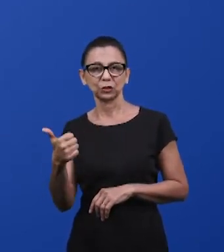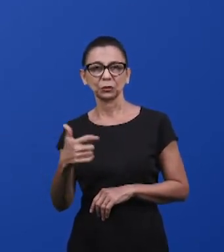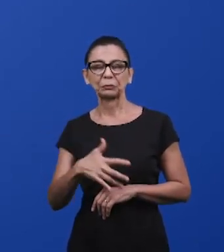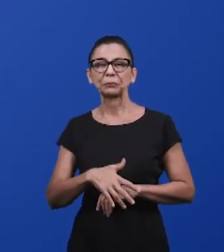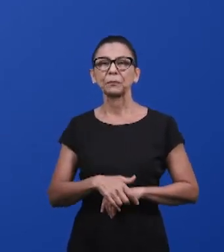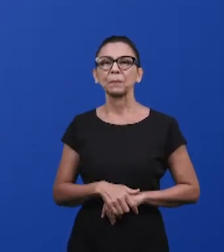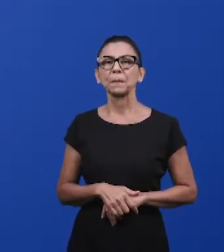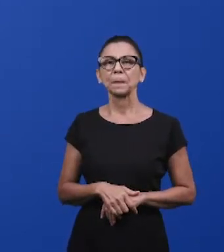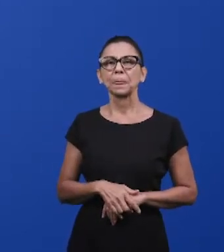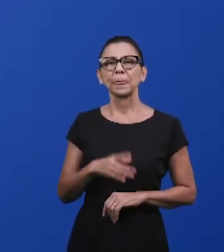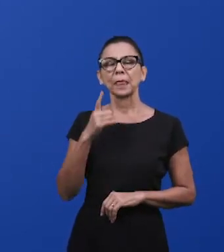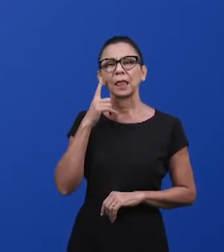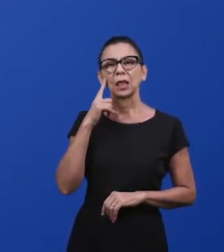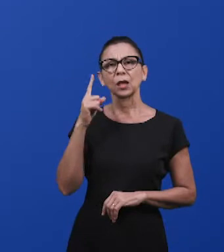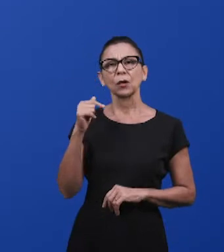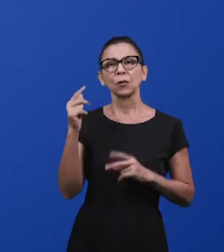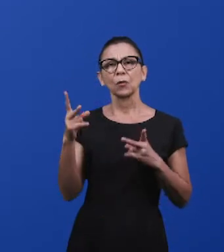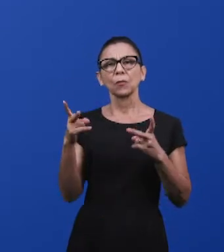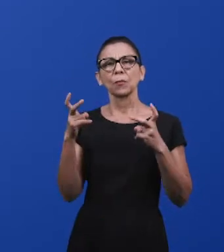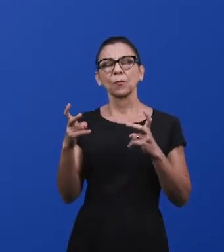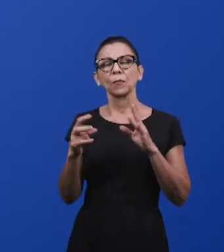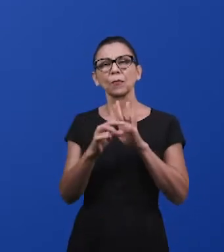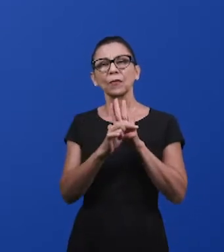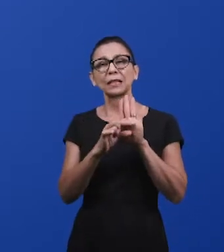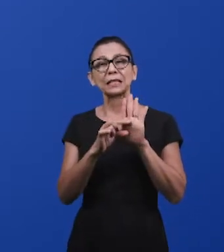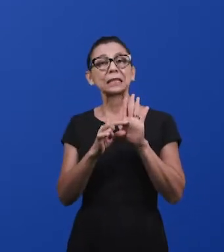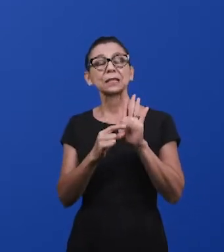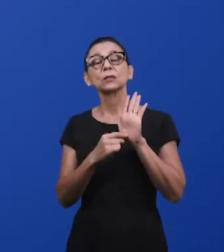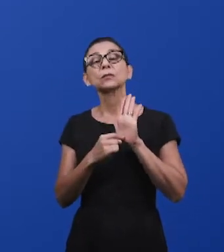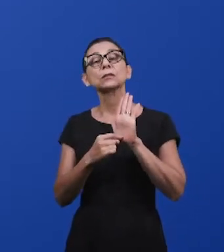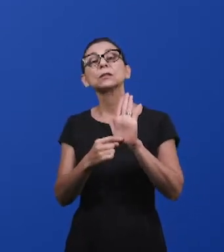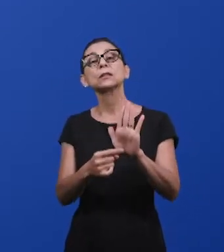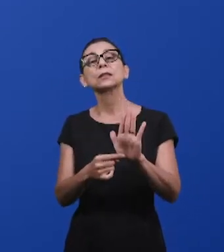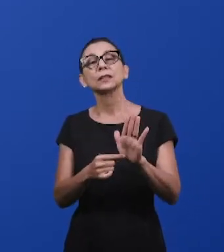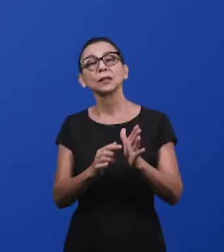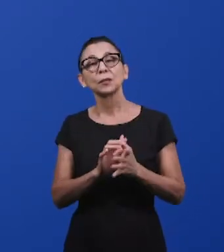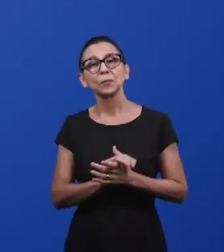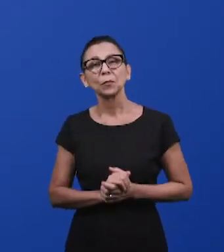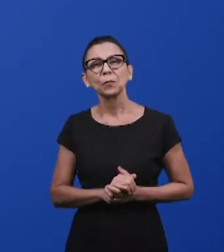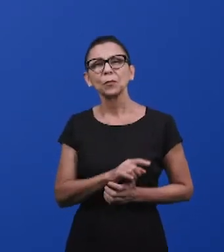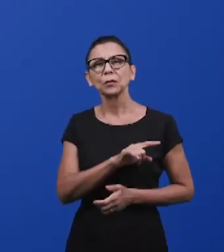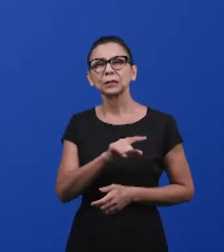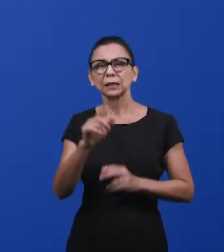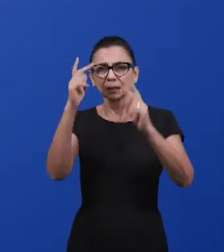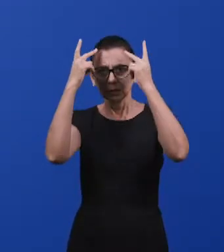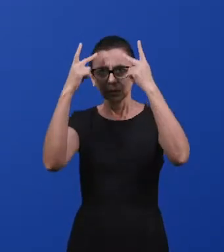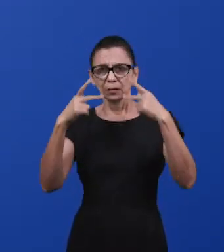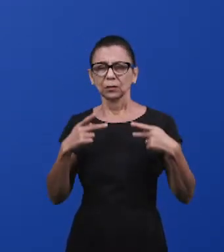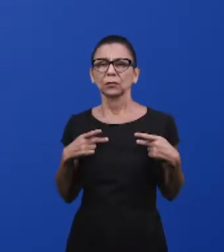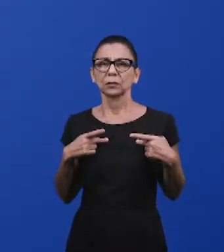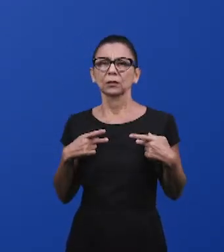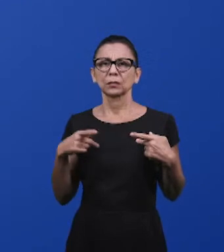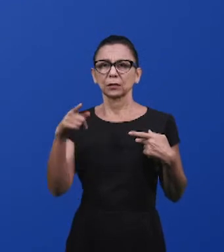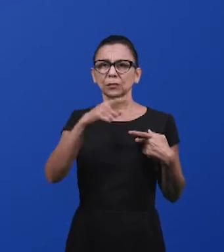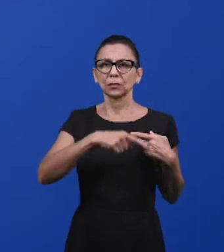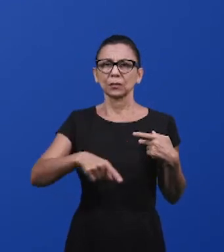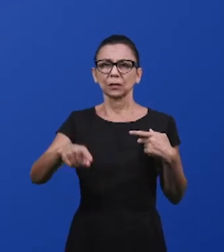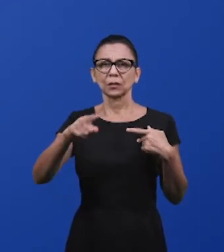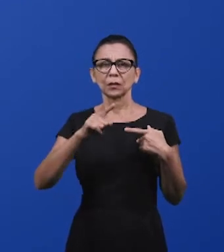A questão é essa, onde está nos versículos, né, a parte do livre-arbítrio do homem, né,